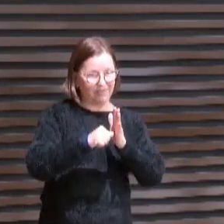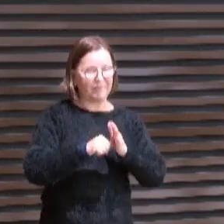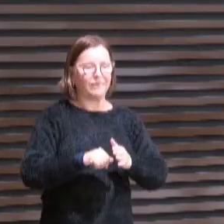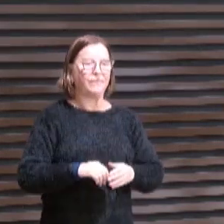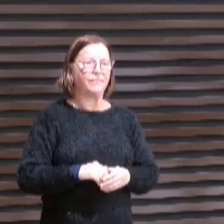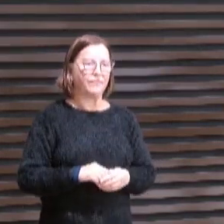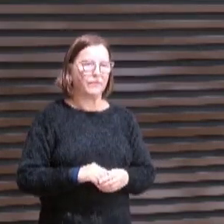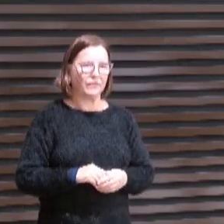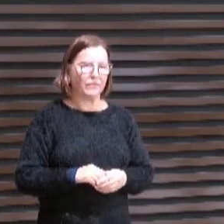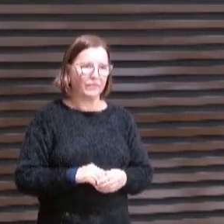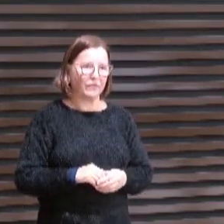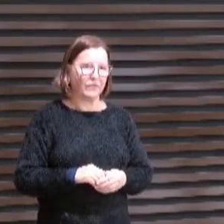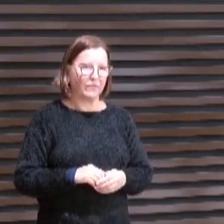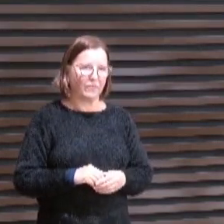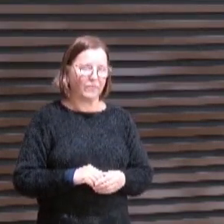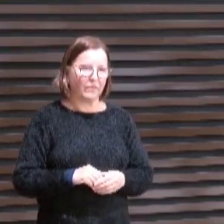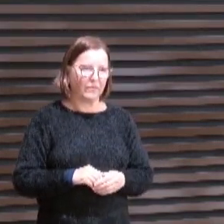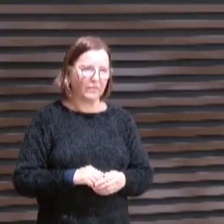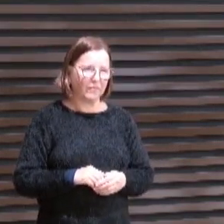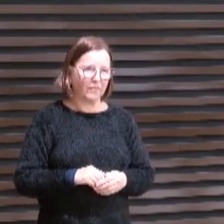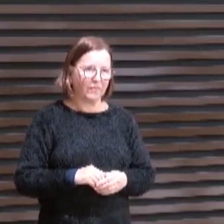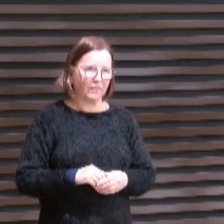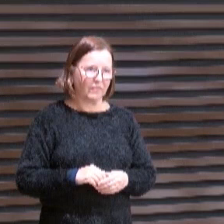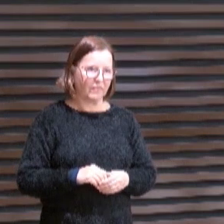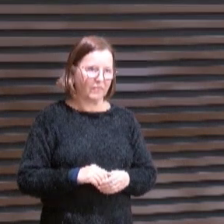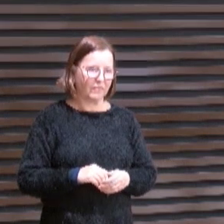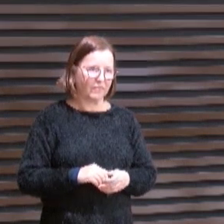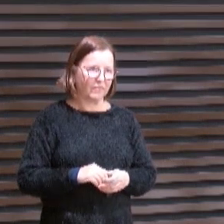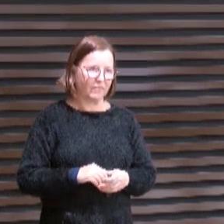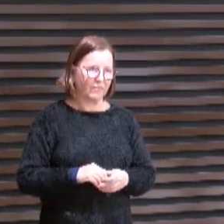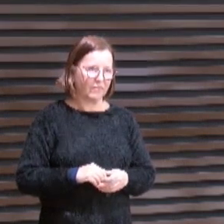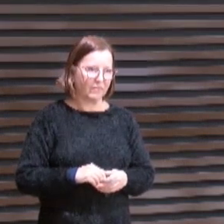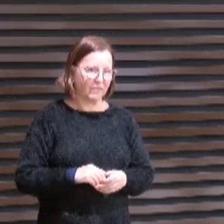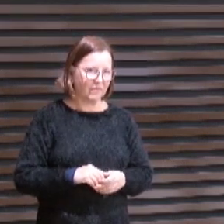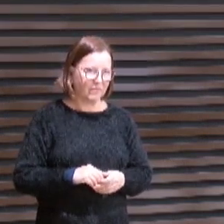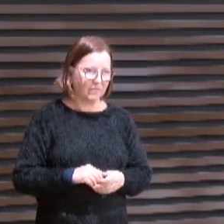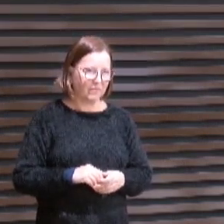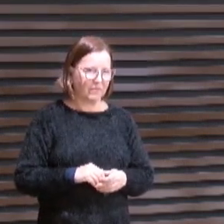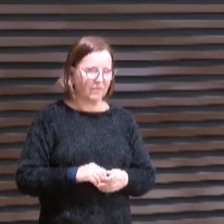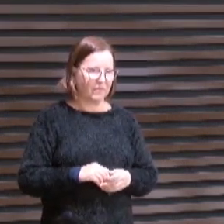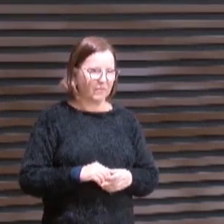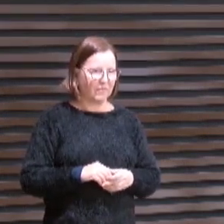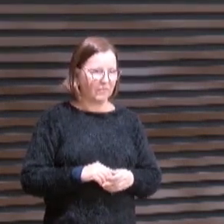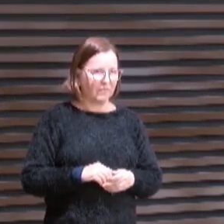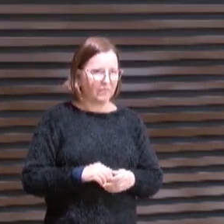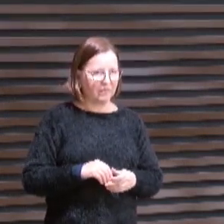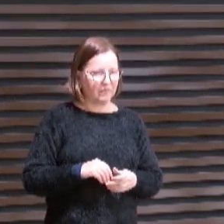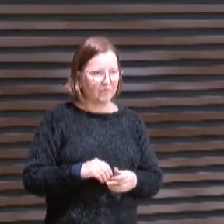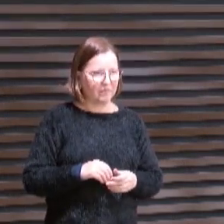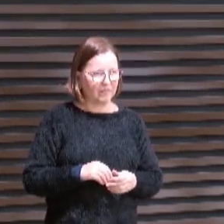Esses caras que atacam banco e usam armas